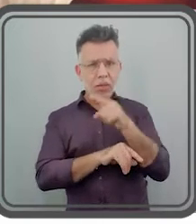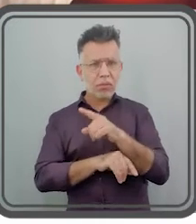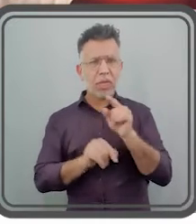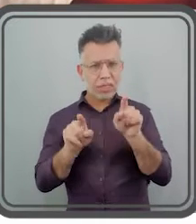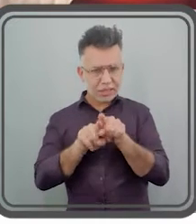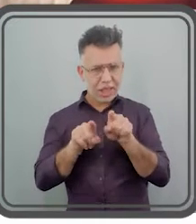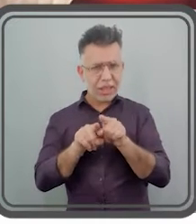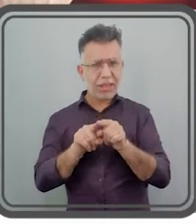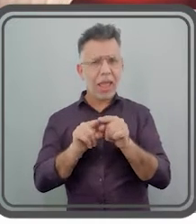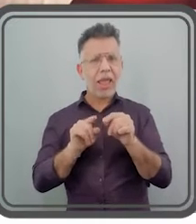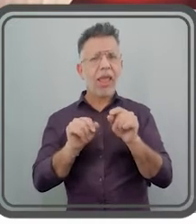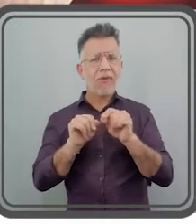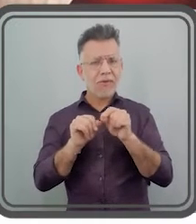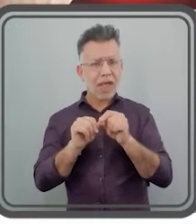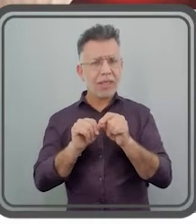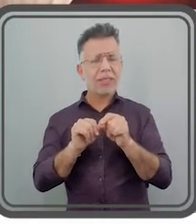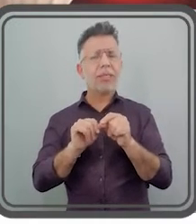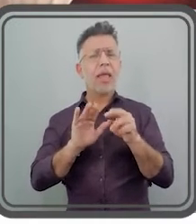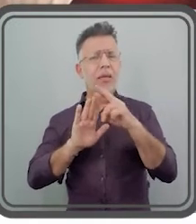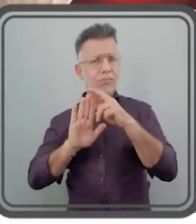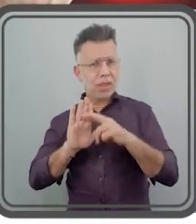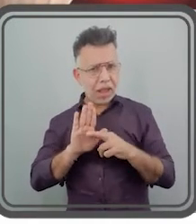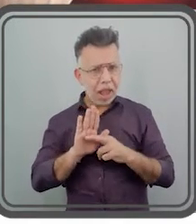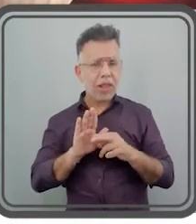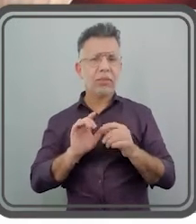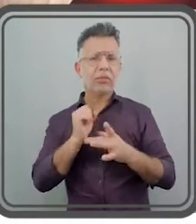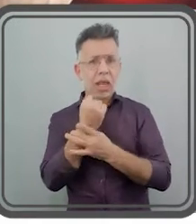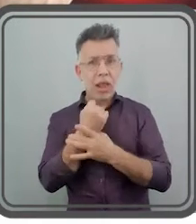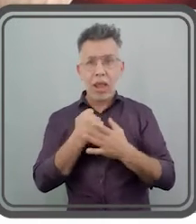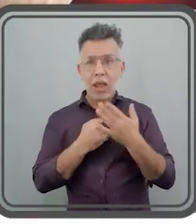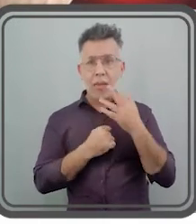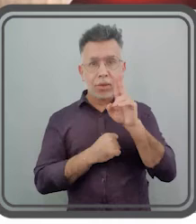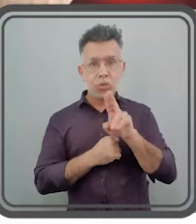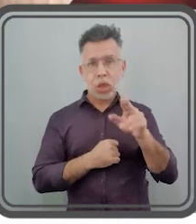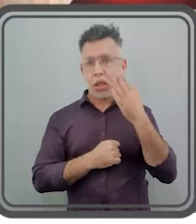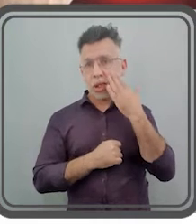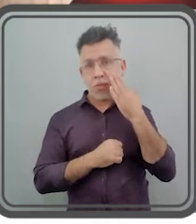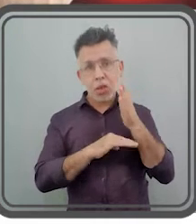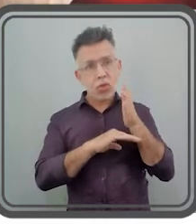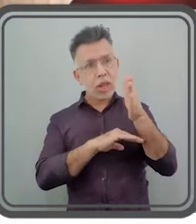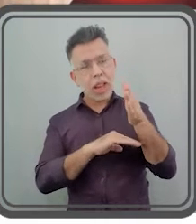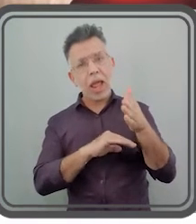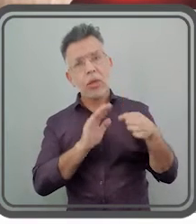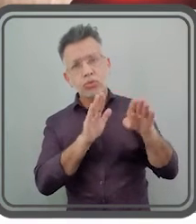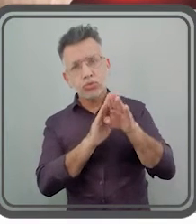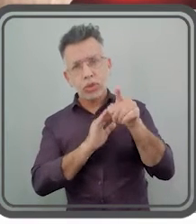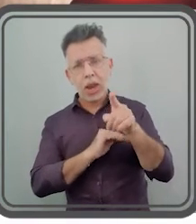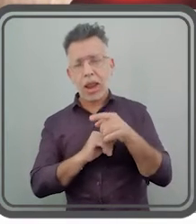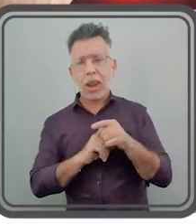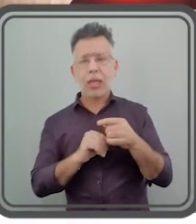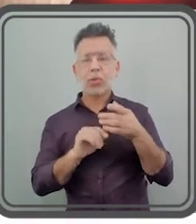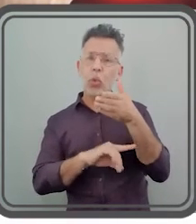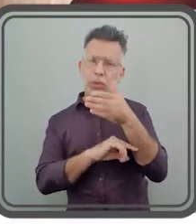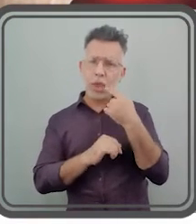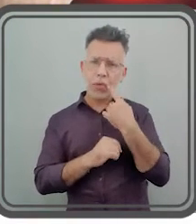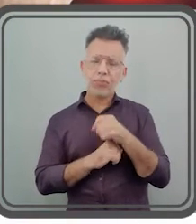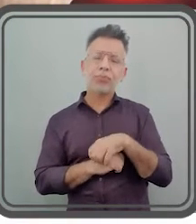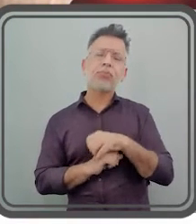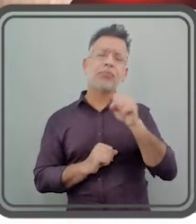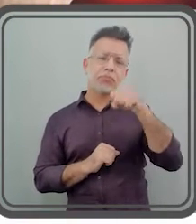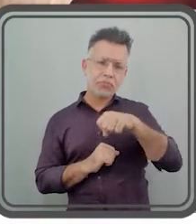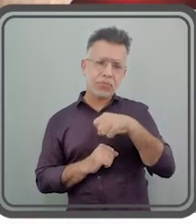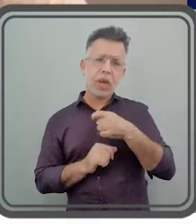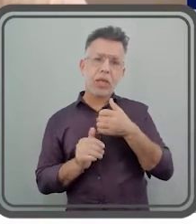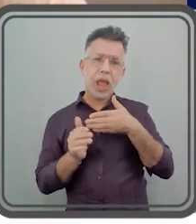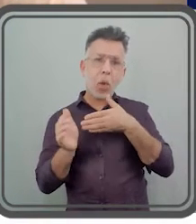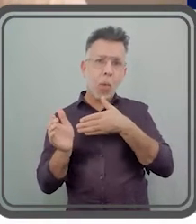eles submetem eles fazem o upload do protocolo de segurança para que o usuário possa saber o que que ele vai ter que lidar. Alto você gostou na ponta É sim da